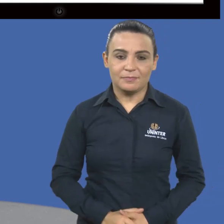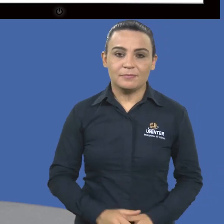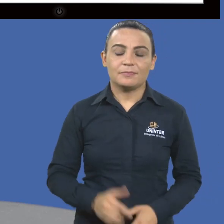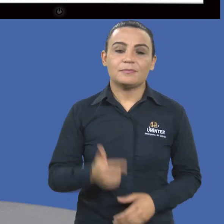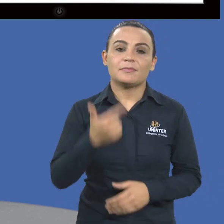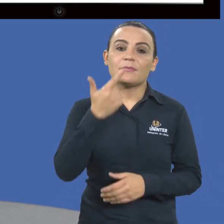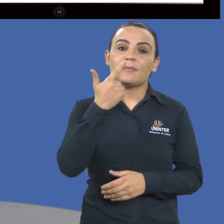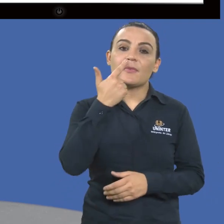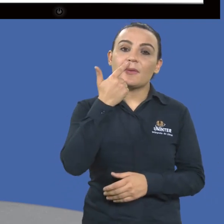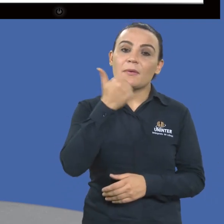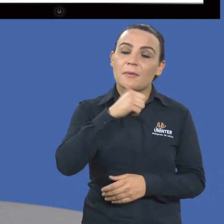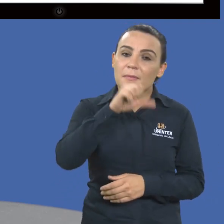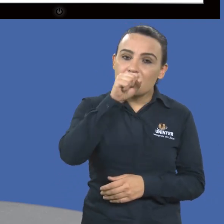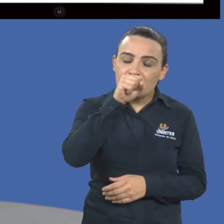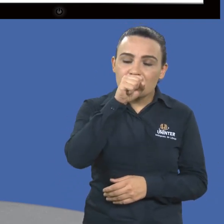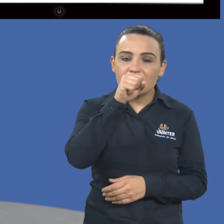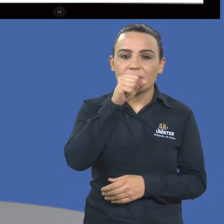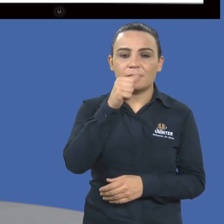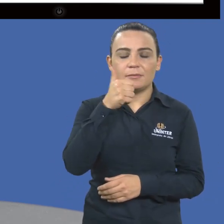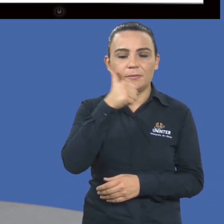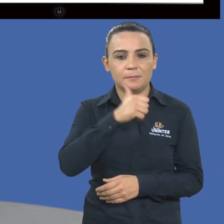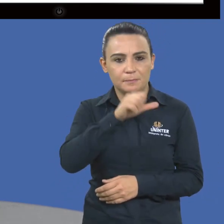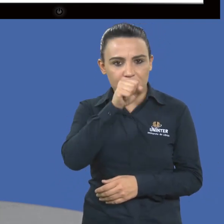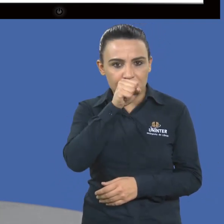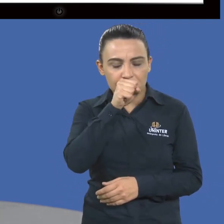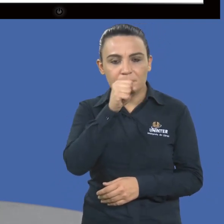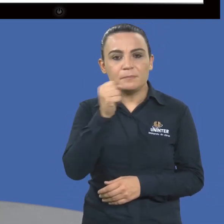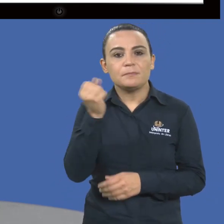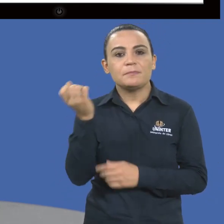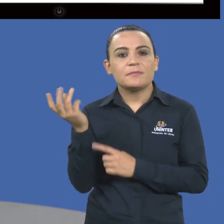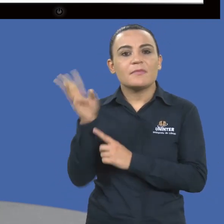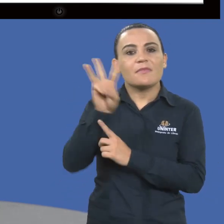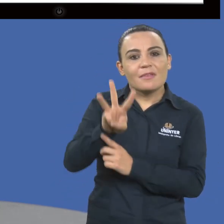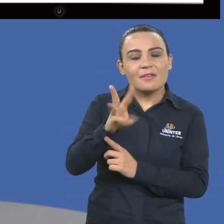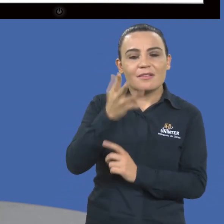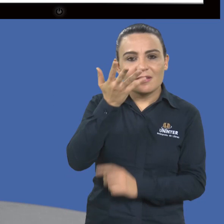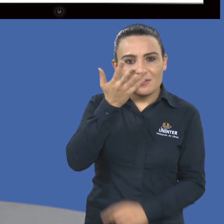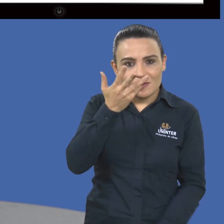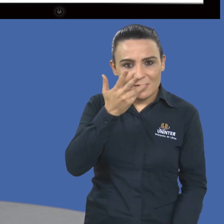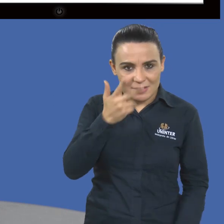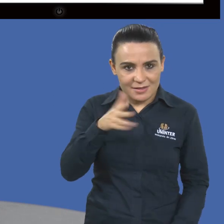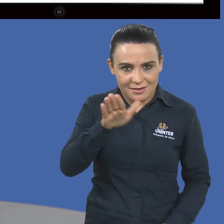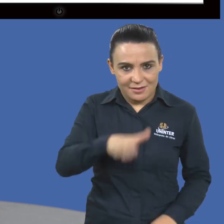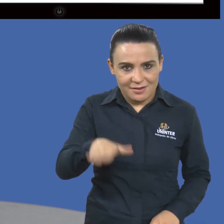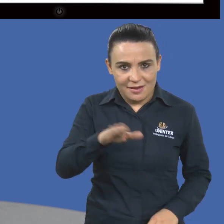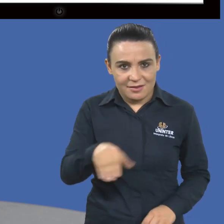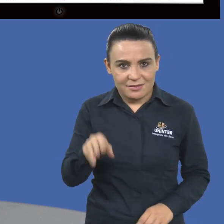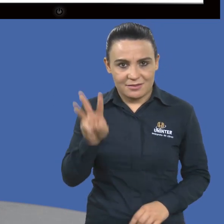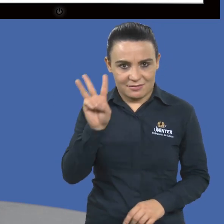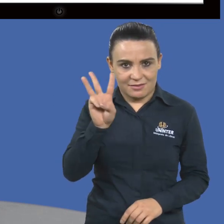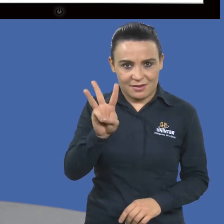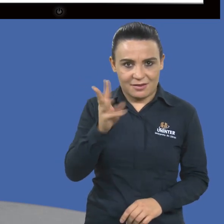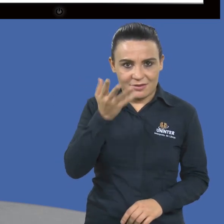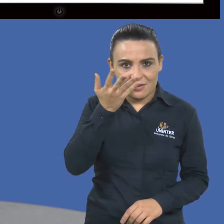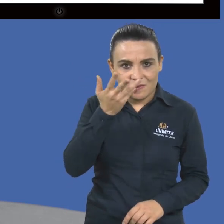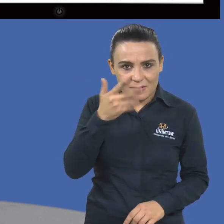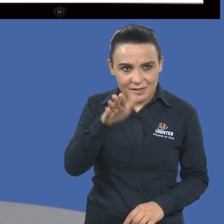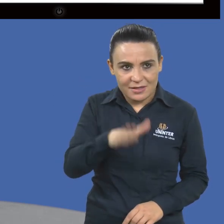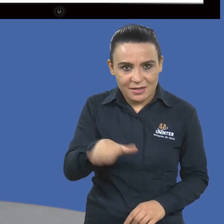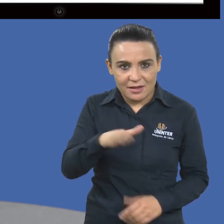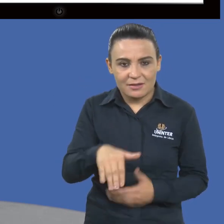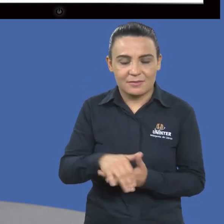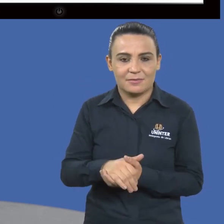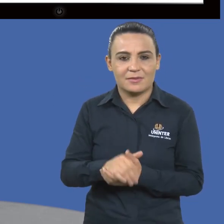seguinte, que está mostrando o papai, a mamãe e as 3 criancinhas para a gente ter uma